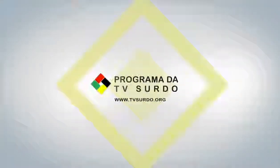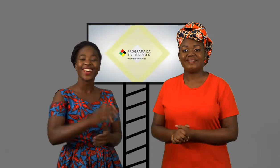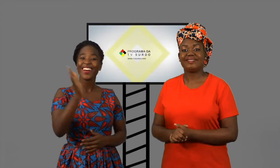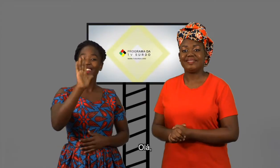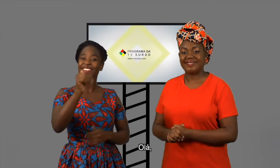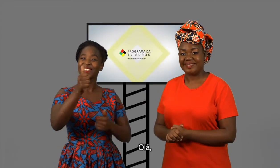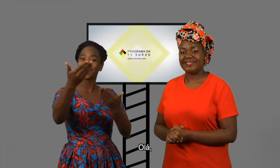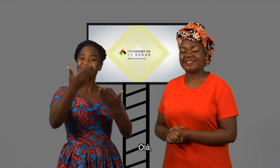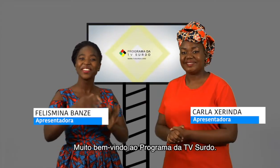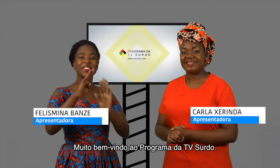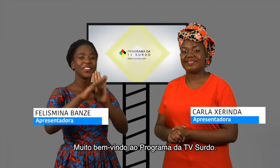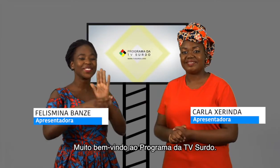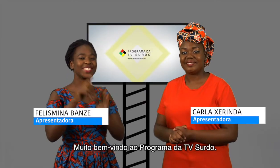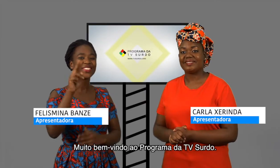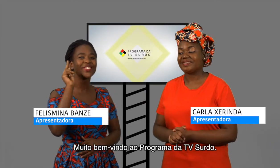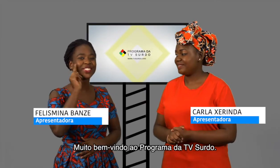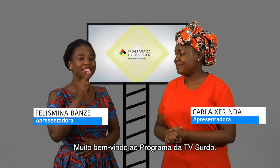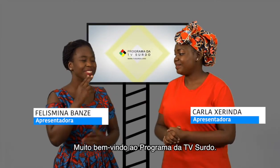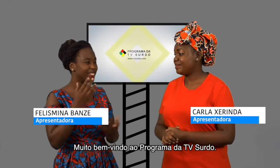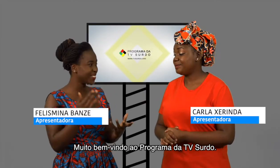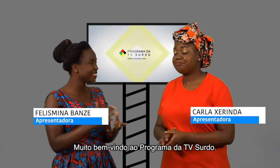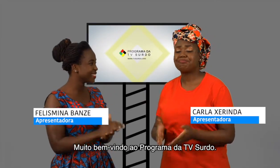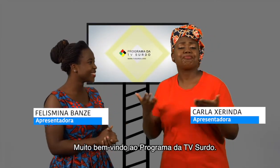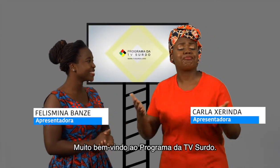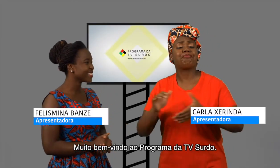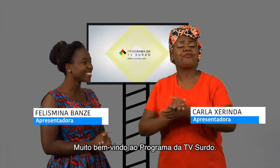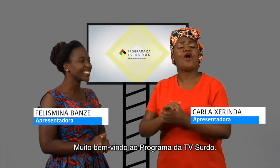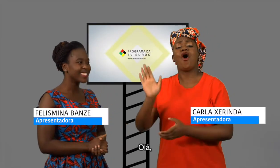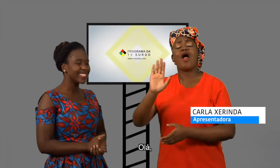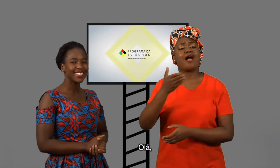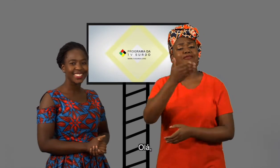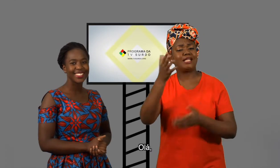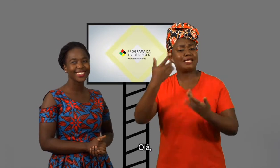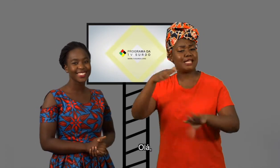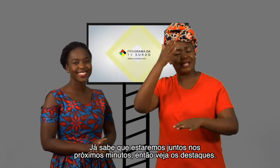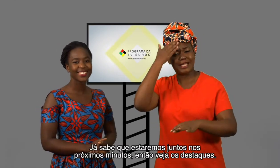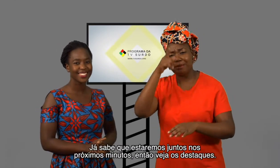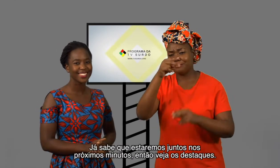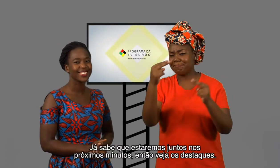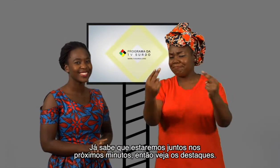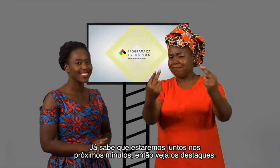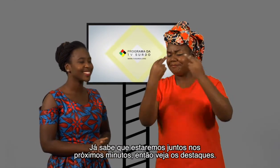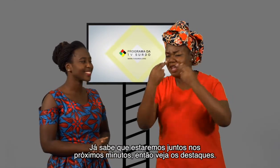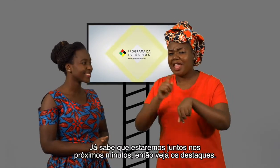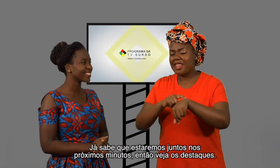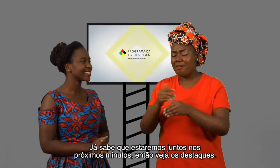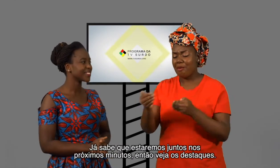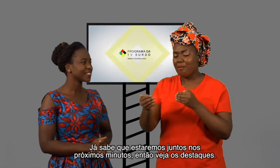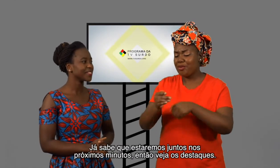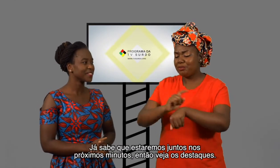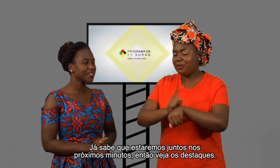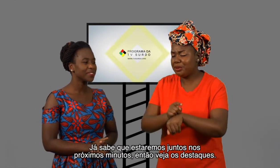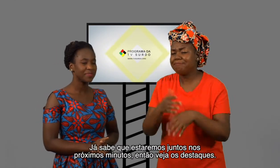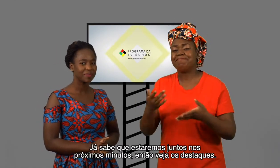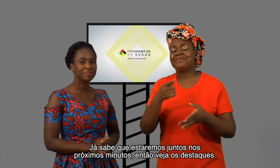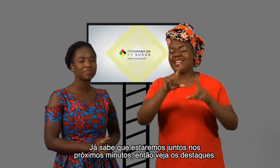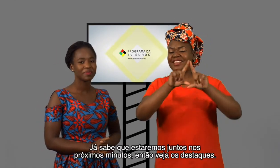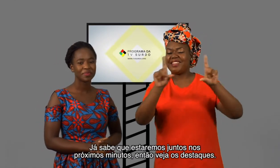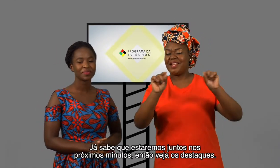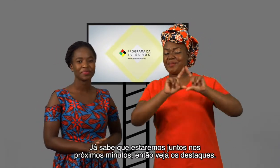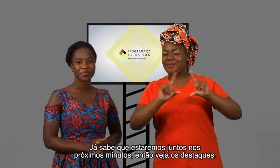Olá, muito bem-vindo ao programa da TV Surdo. Olá, já sabe que estaremos juntos nos